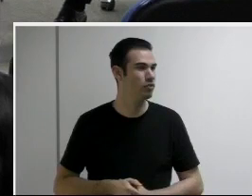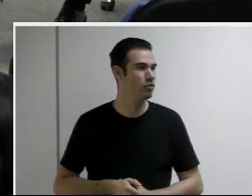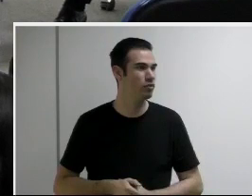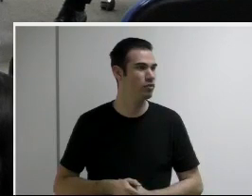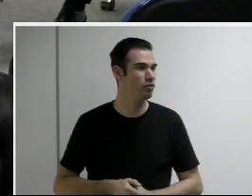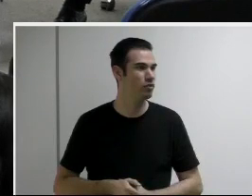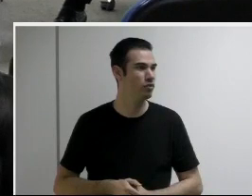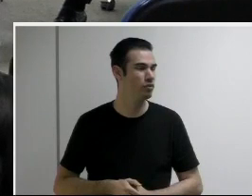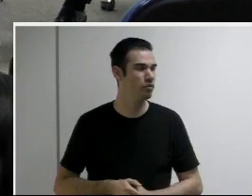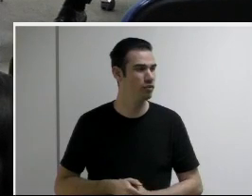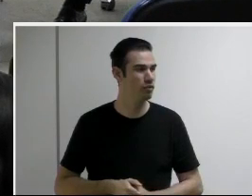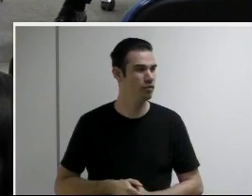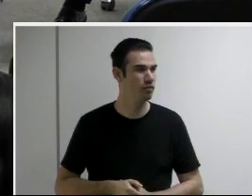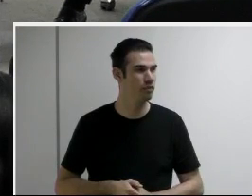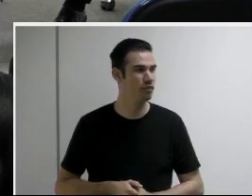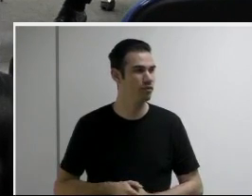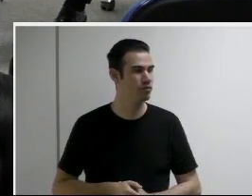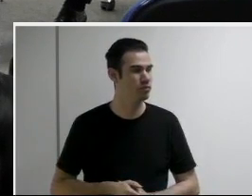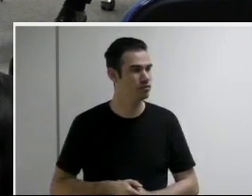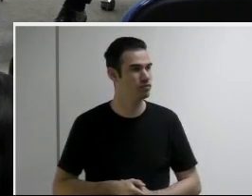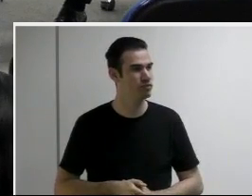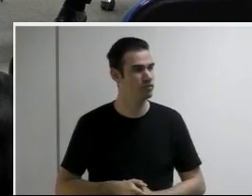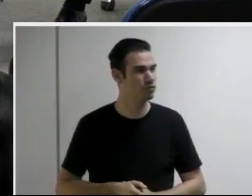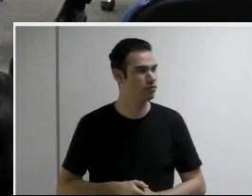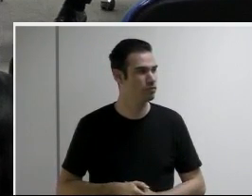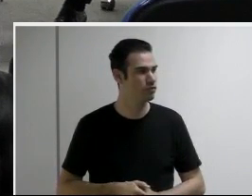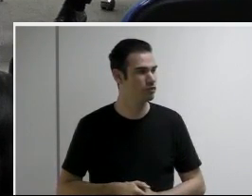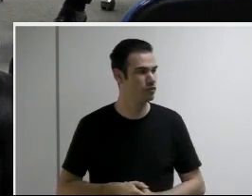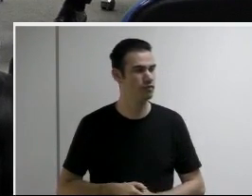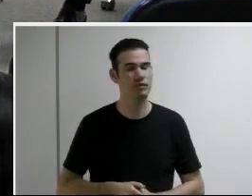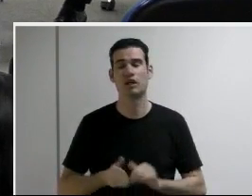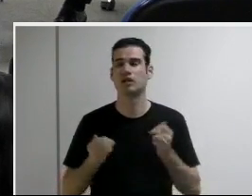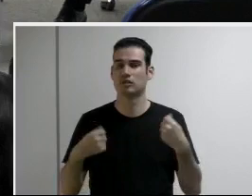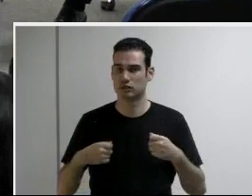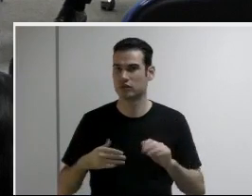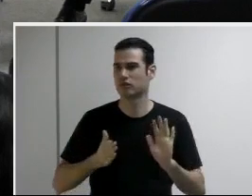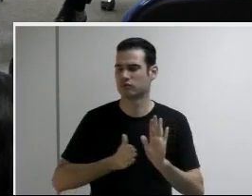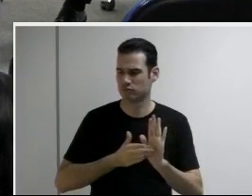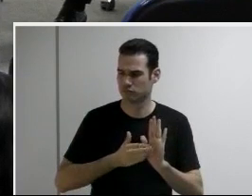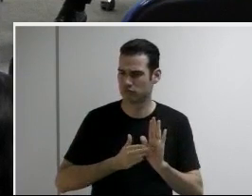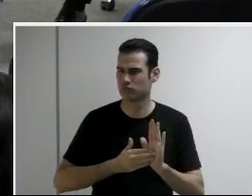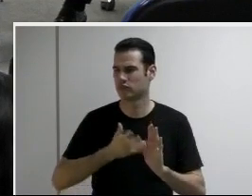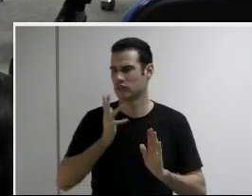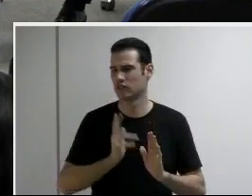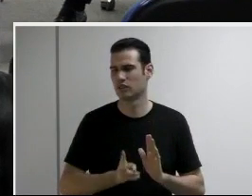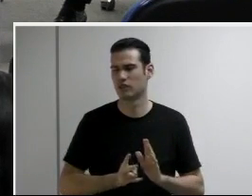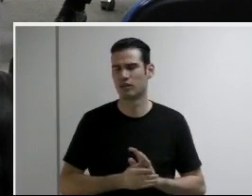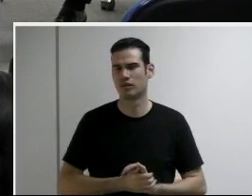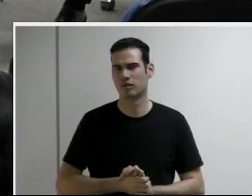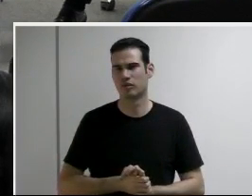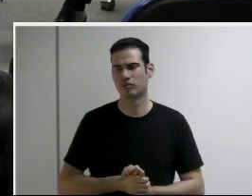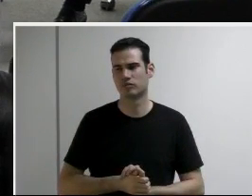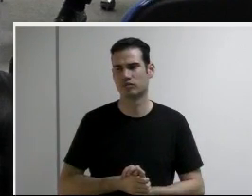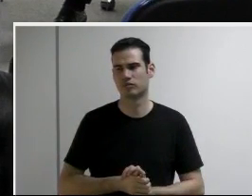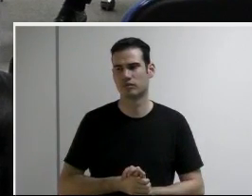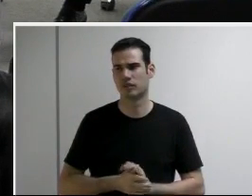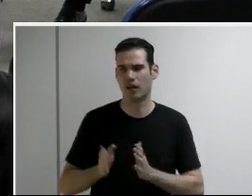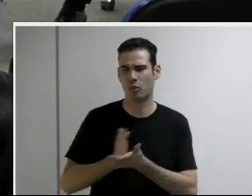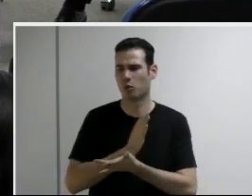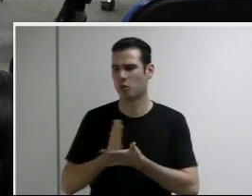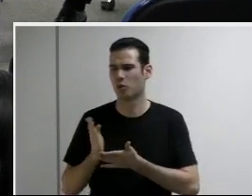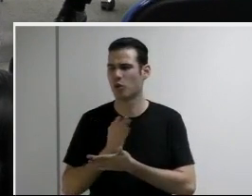Que daí você acaba tendo que trazer essa necessidade de aprovação também para essas outras, e daí você perde